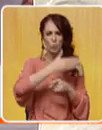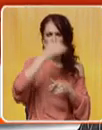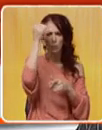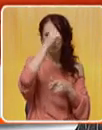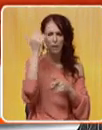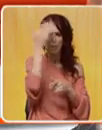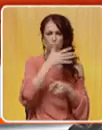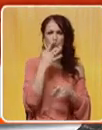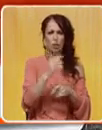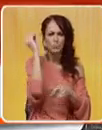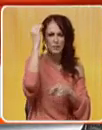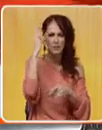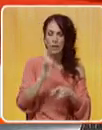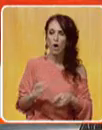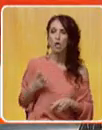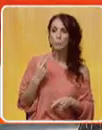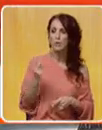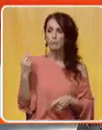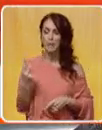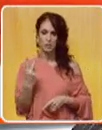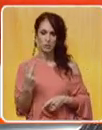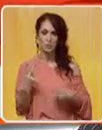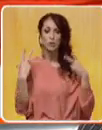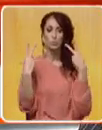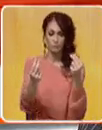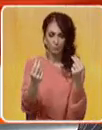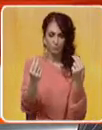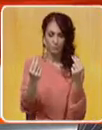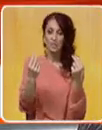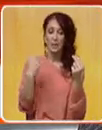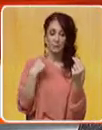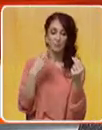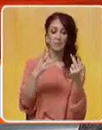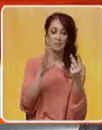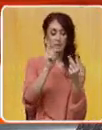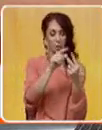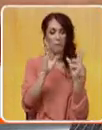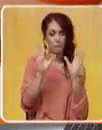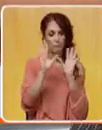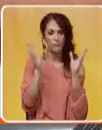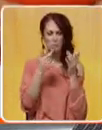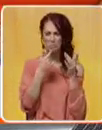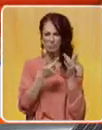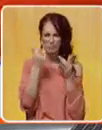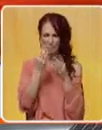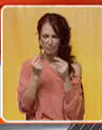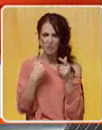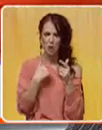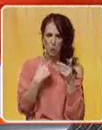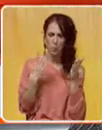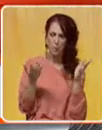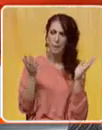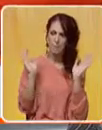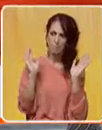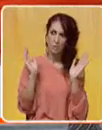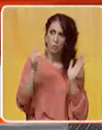apresentava curiosamente Éramos dois pares a apresentar e então Eles resolveram uma coisa de uma forma muito estranha eu deveria ter